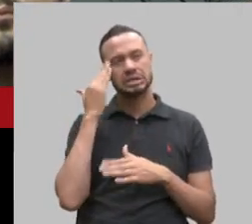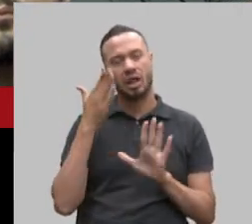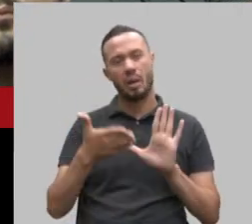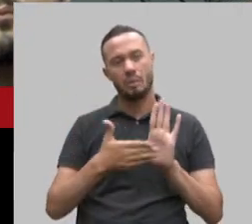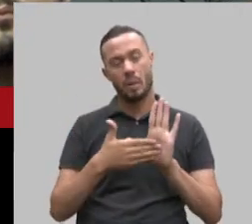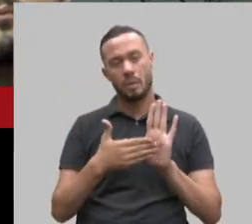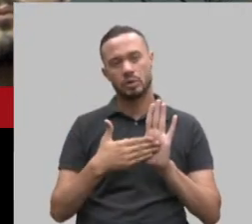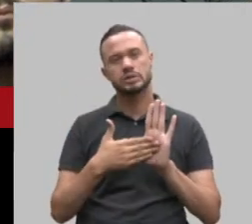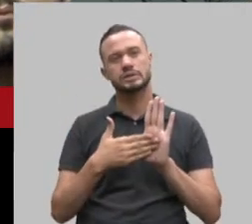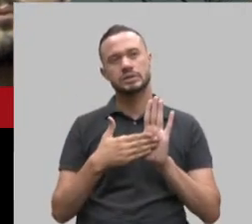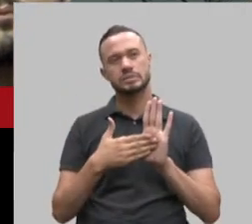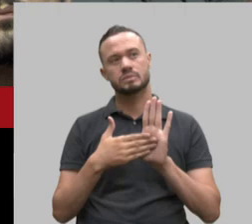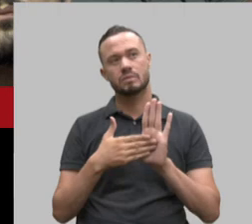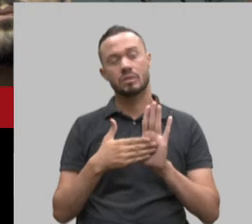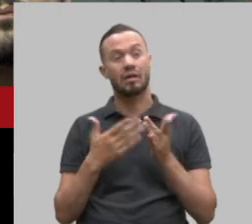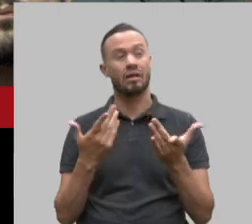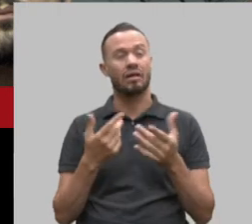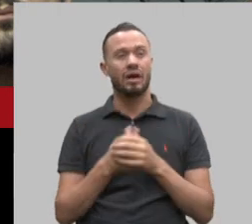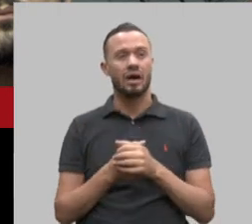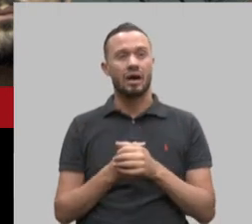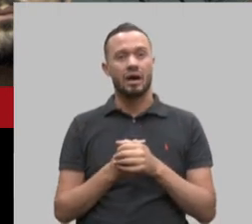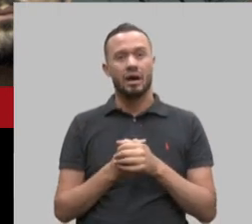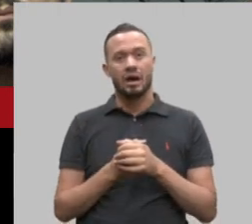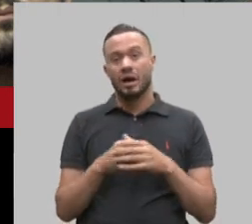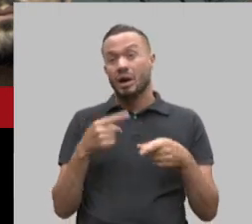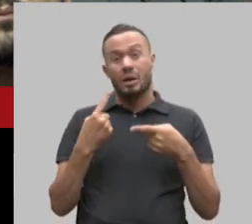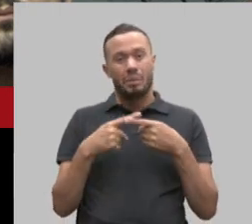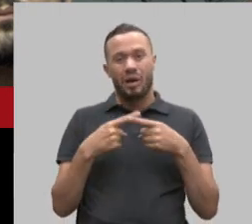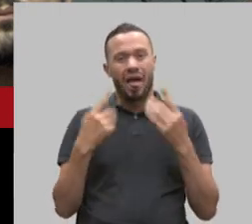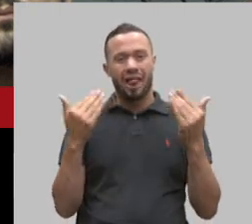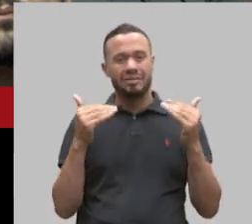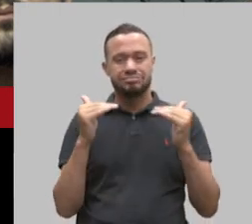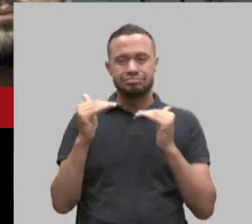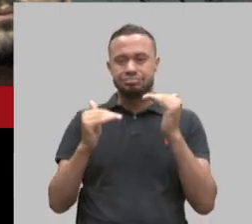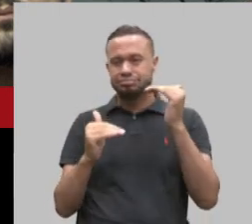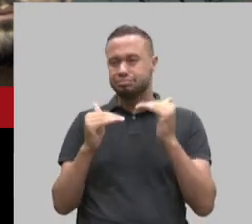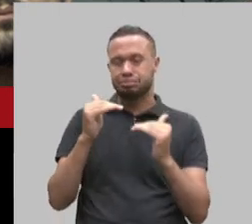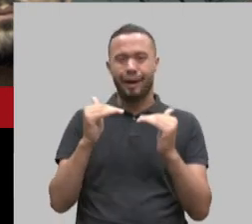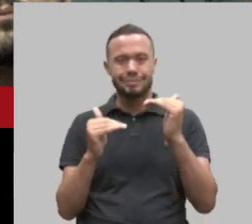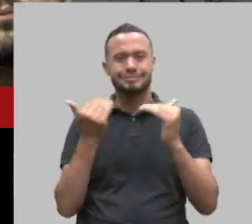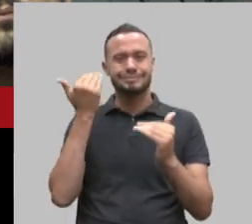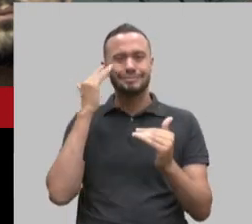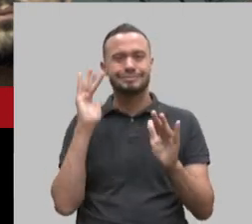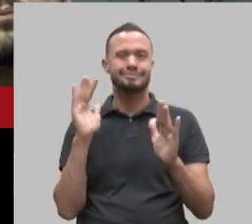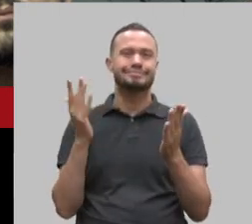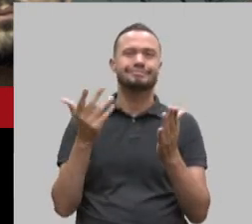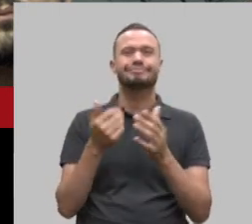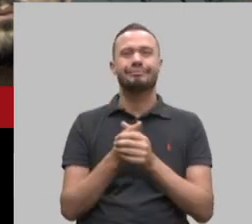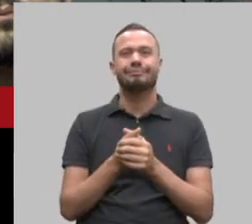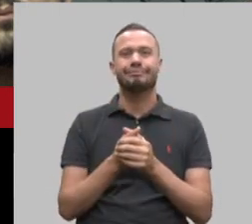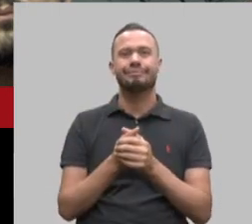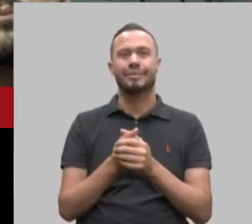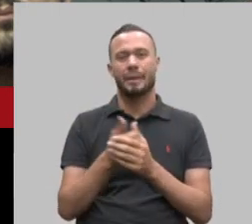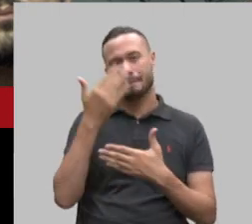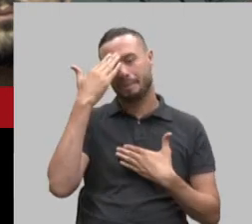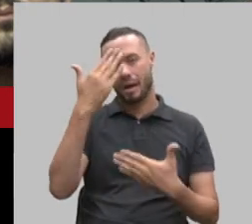porque não há coesão e coerência também contém muito anáfora no trç